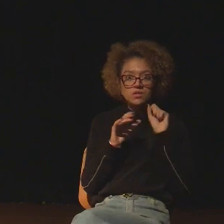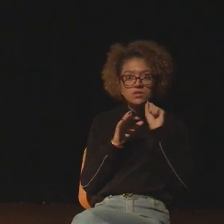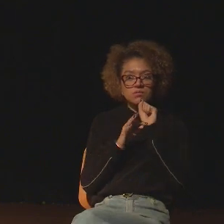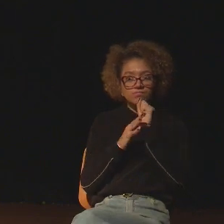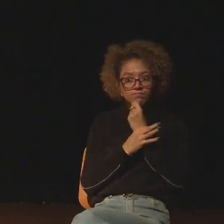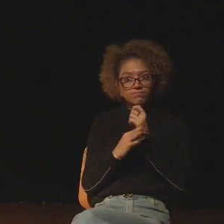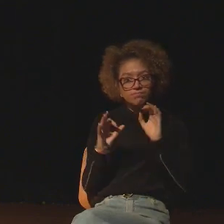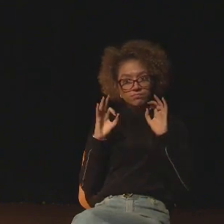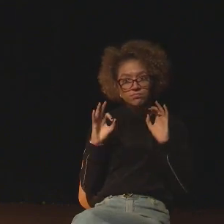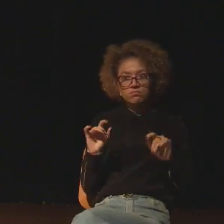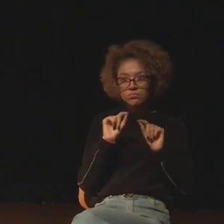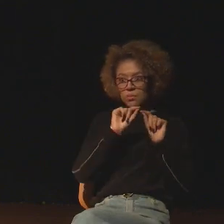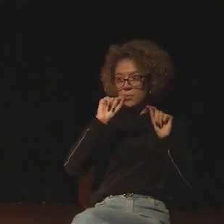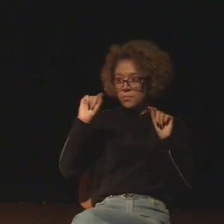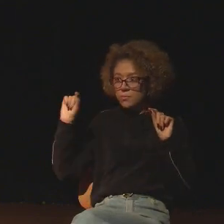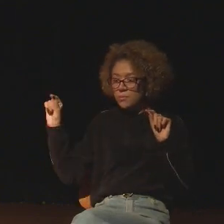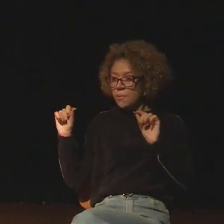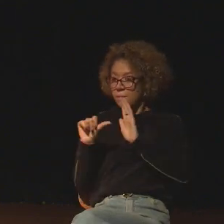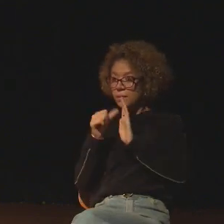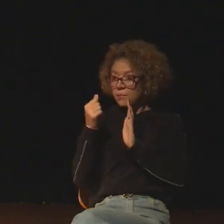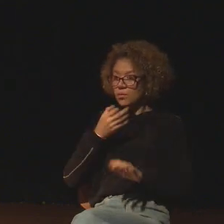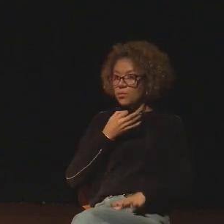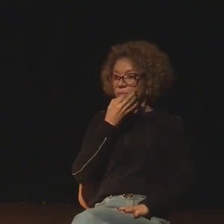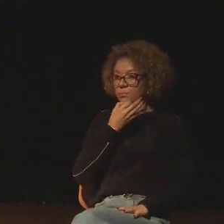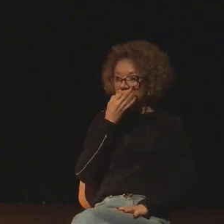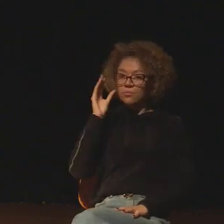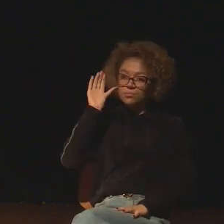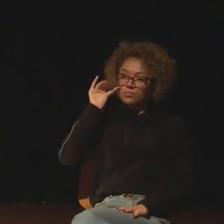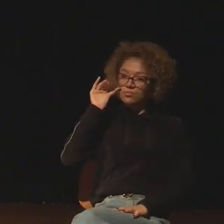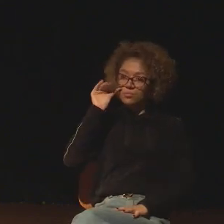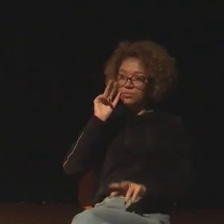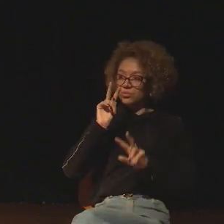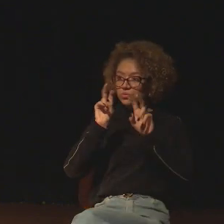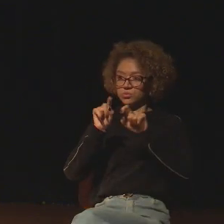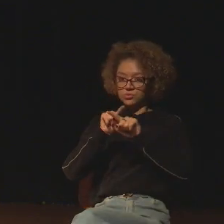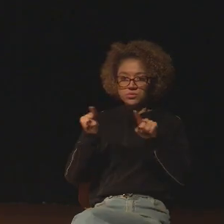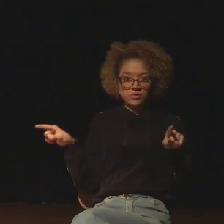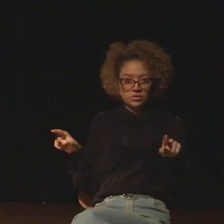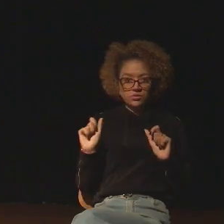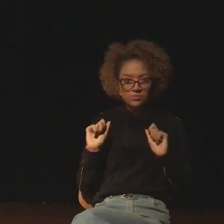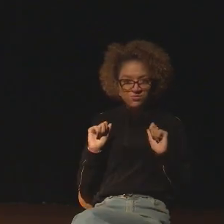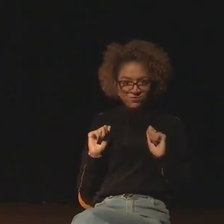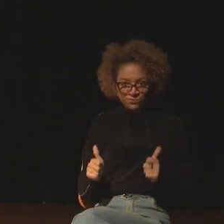ouvidos também antes de a gente já publicar. Tudo bem?